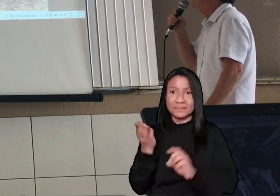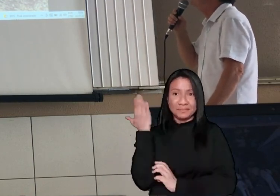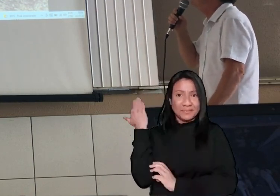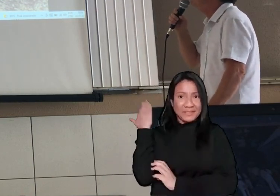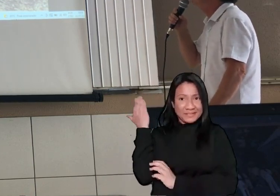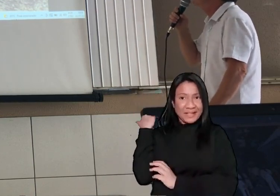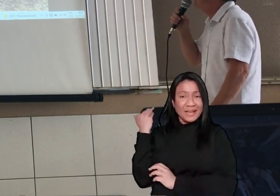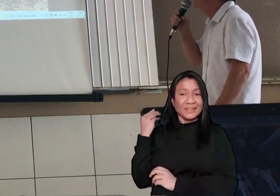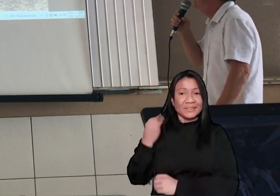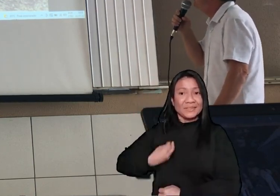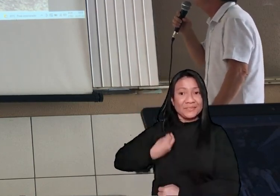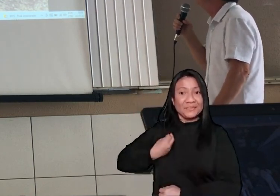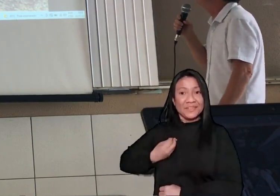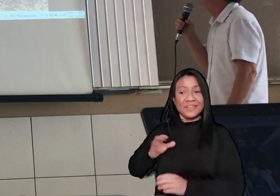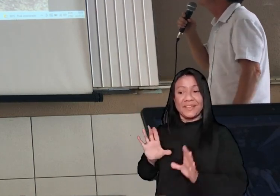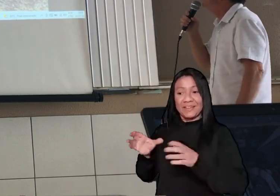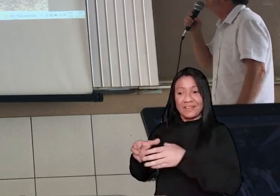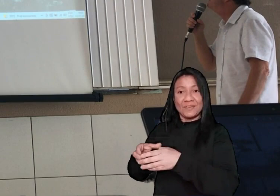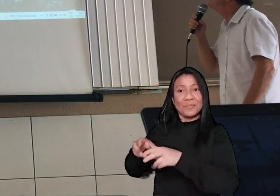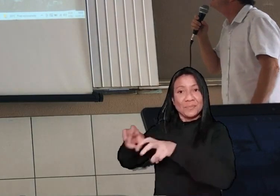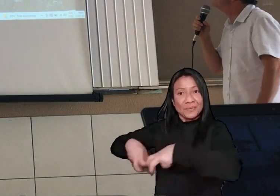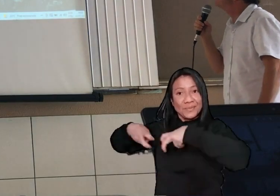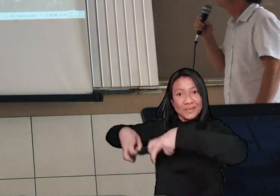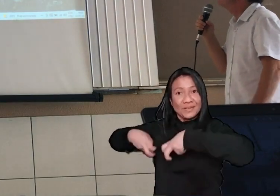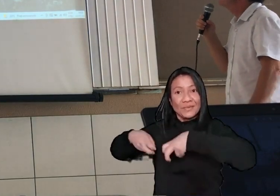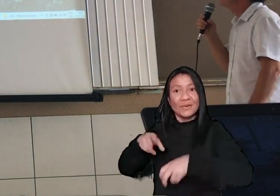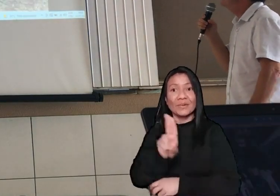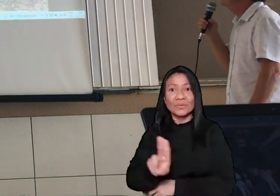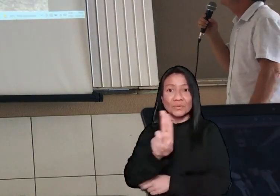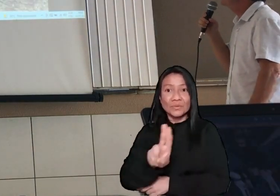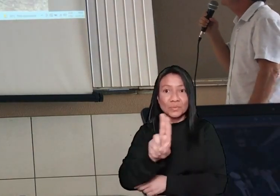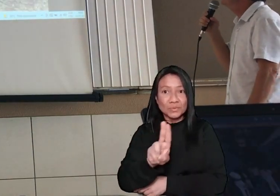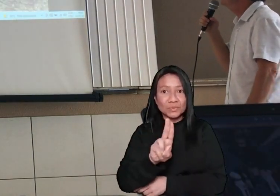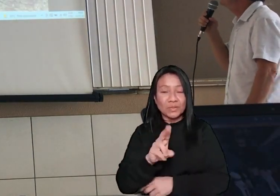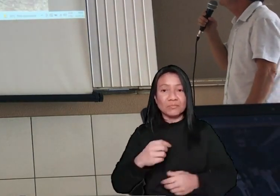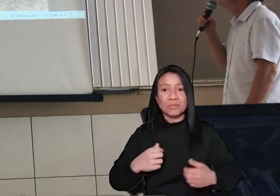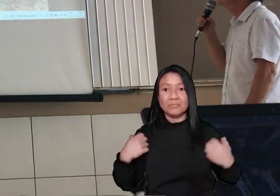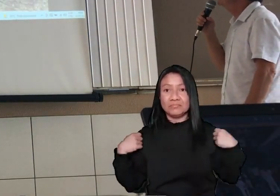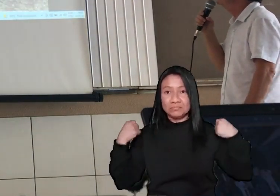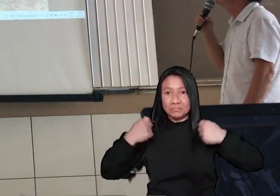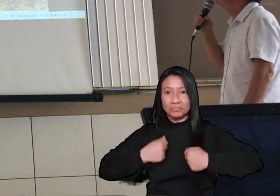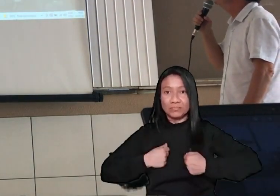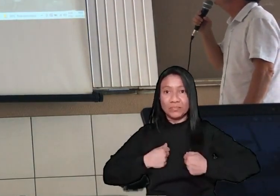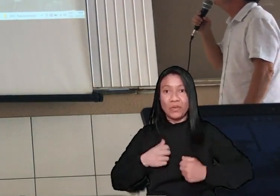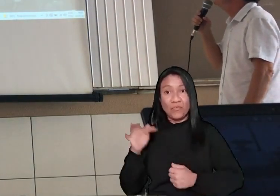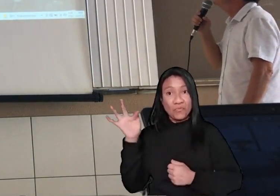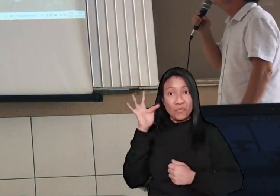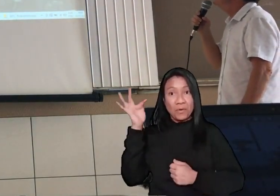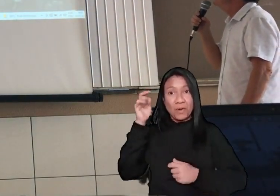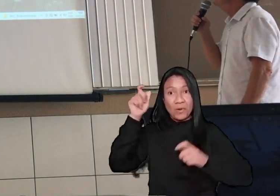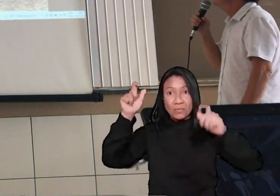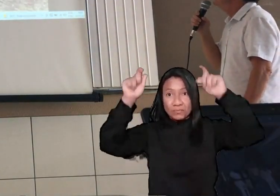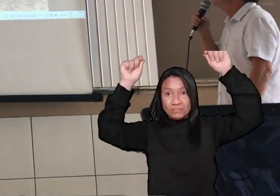de tergal, né? Chapéu, tá? Aí é outra foto mesmo.